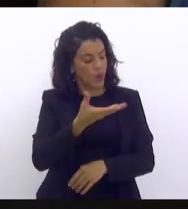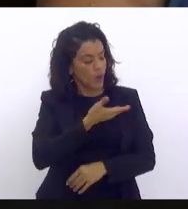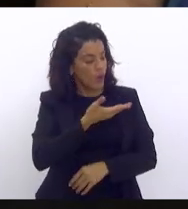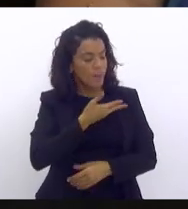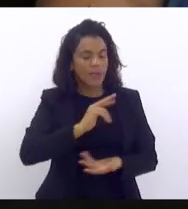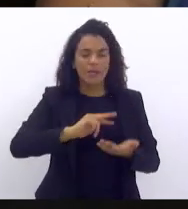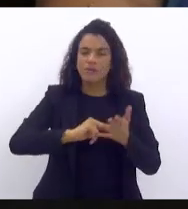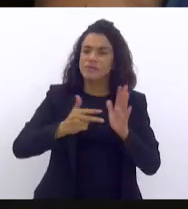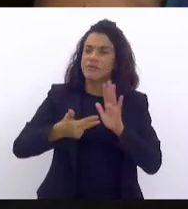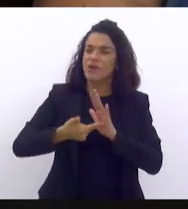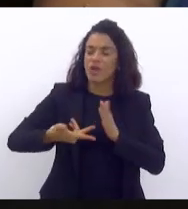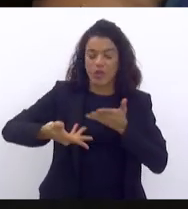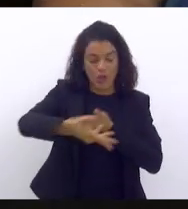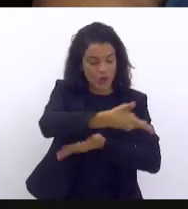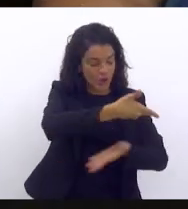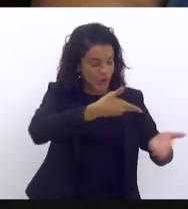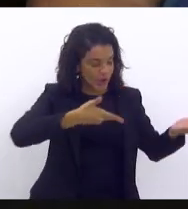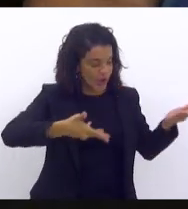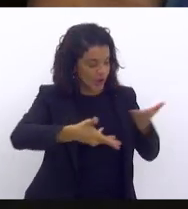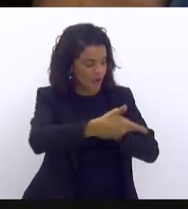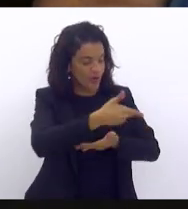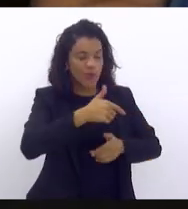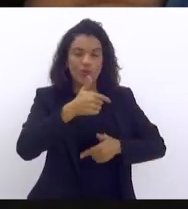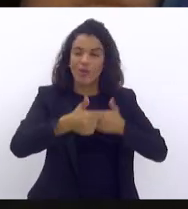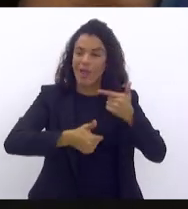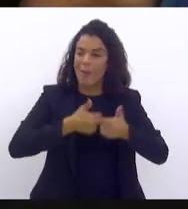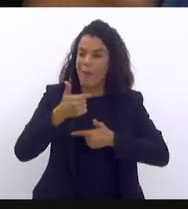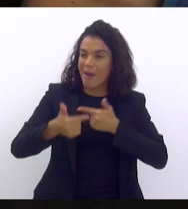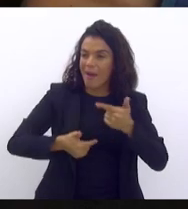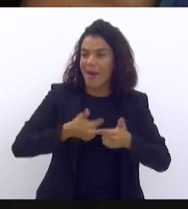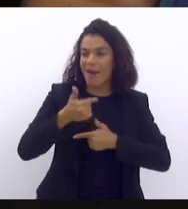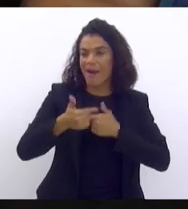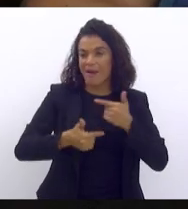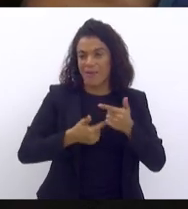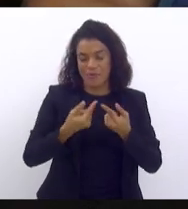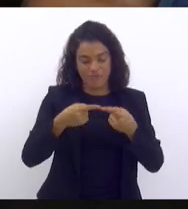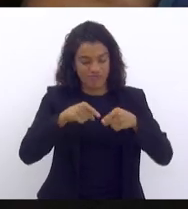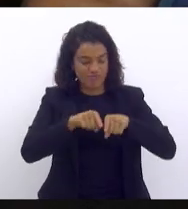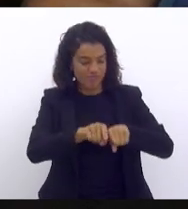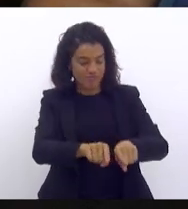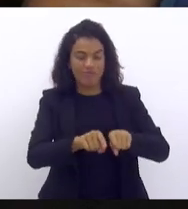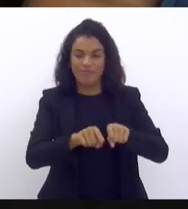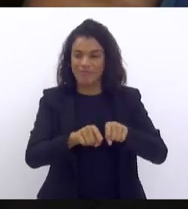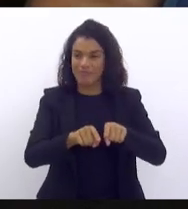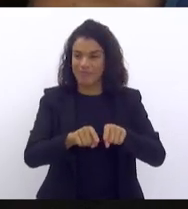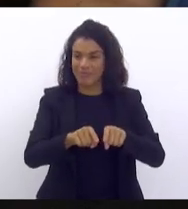quem eu divido a bolsa no campo, com quem trabalho e faço a mesma coisa,